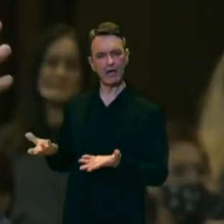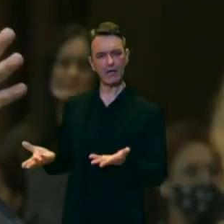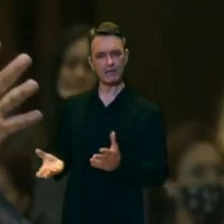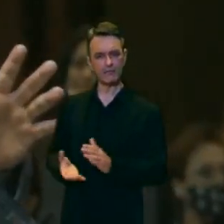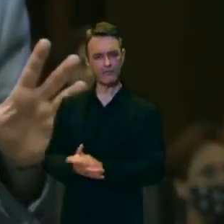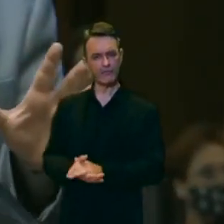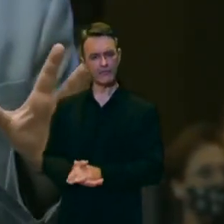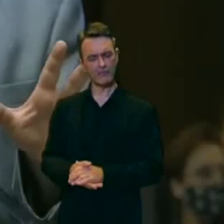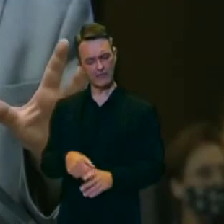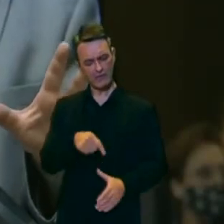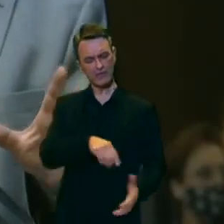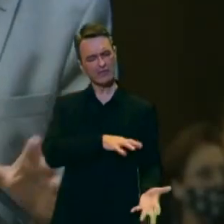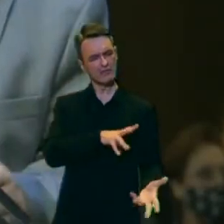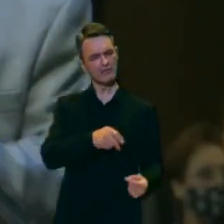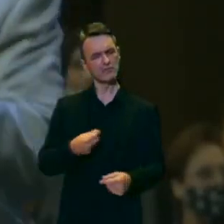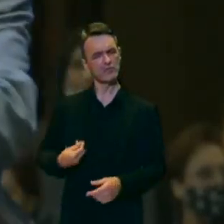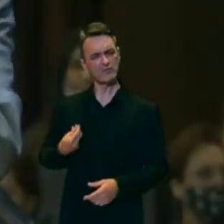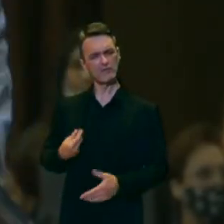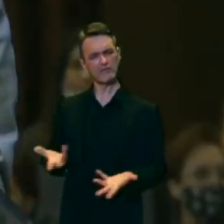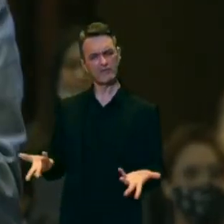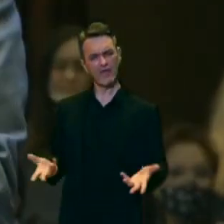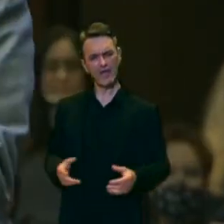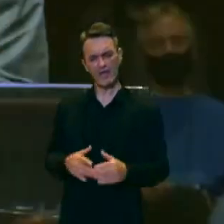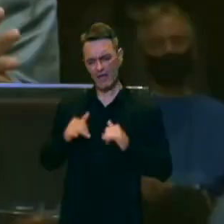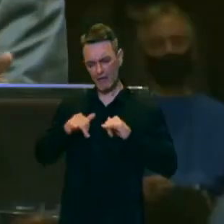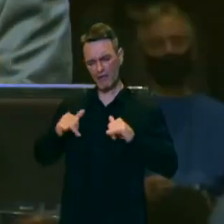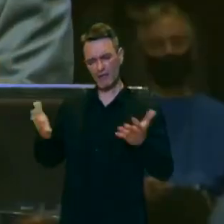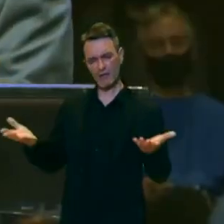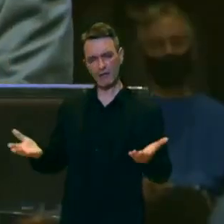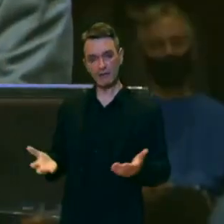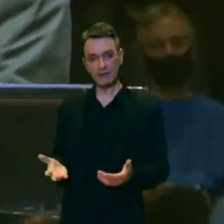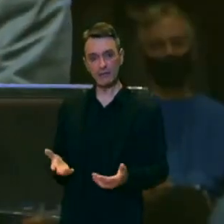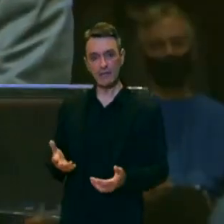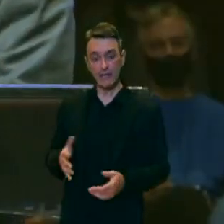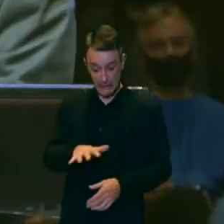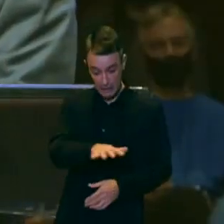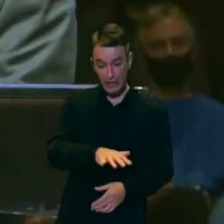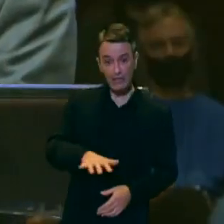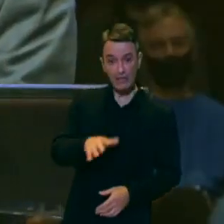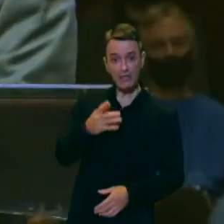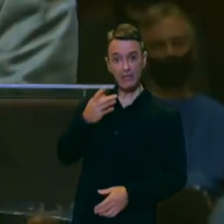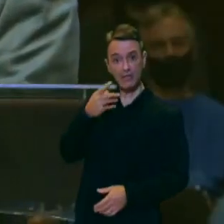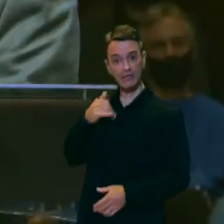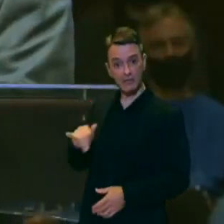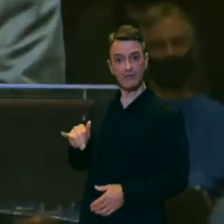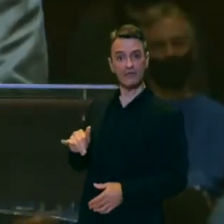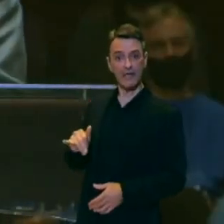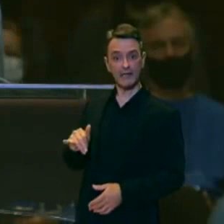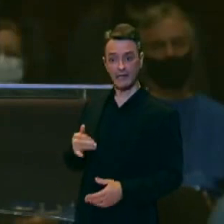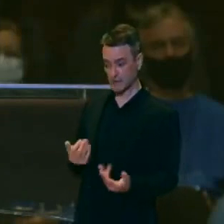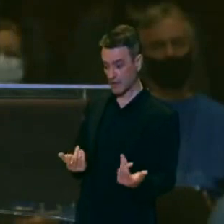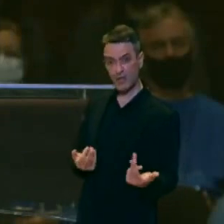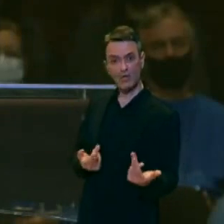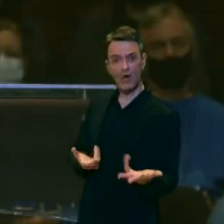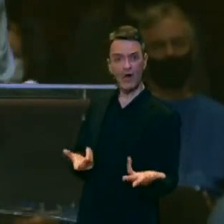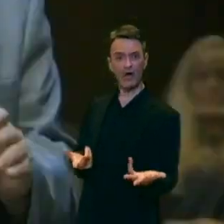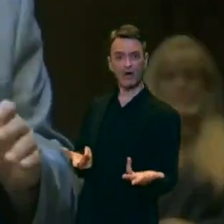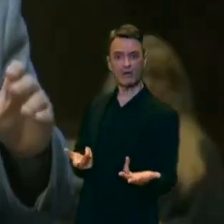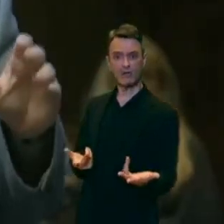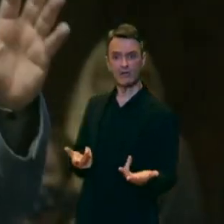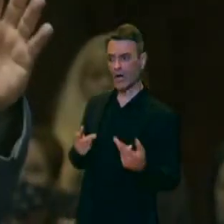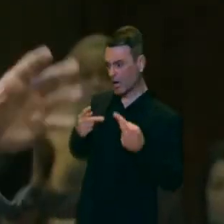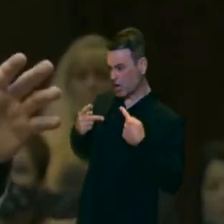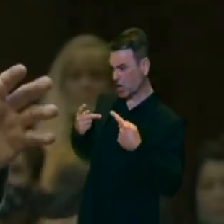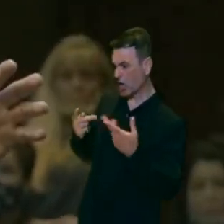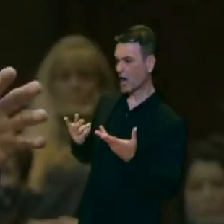aqui nesse mundo. E aí esses profetas eram justamente esse tipo de gente que trazia uma mensagem